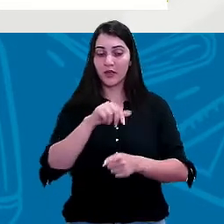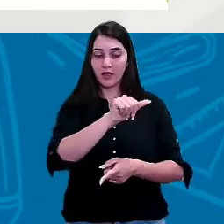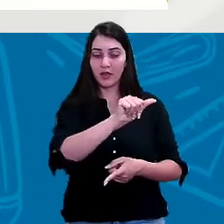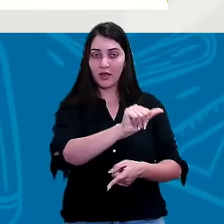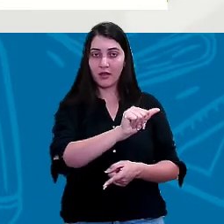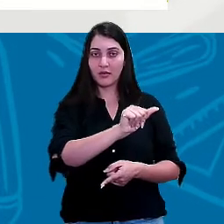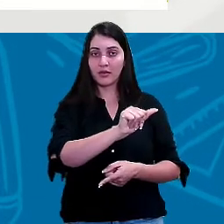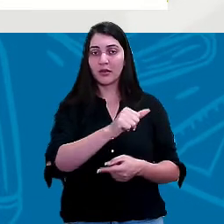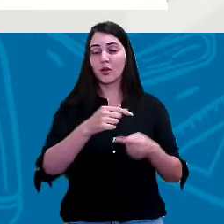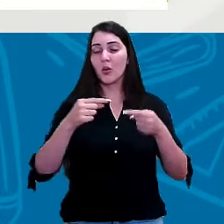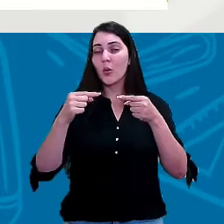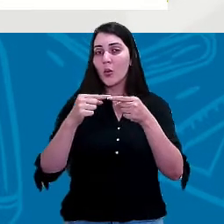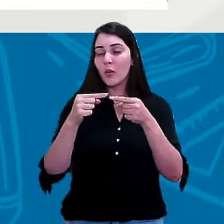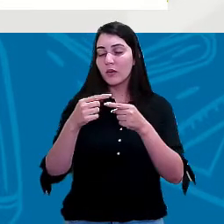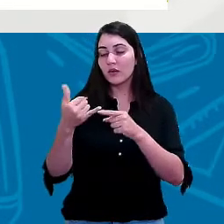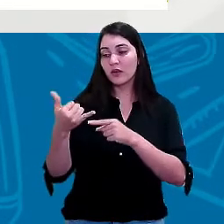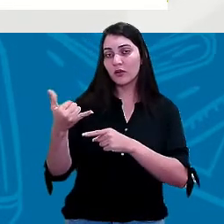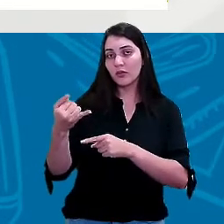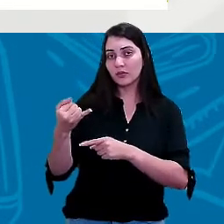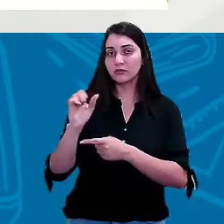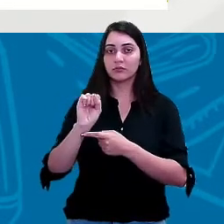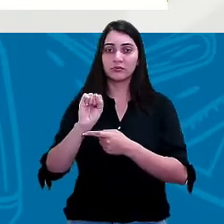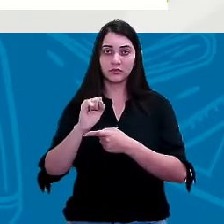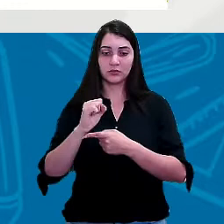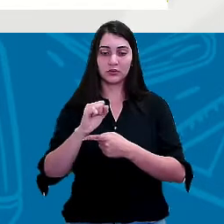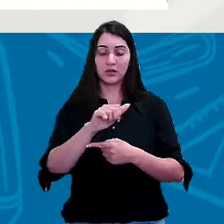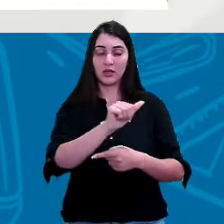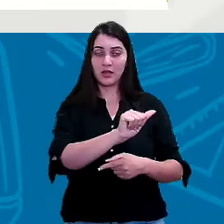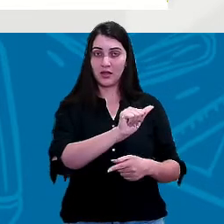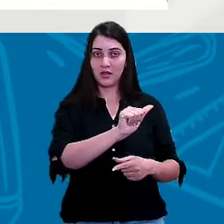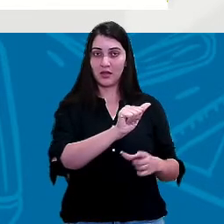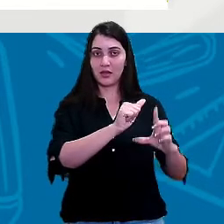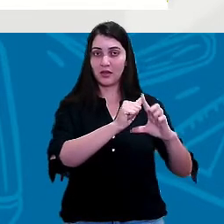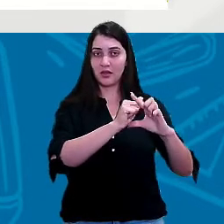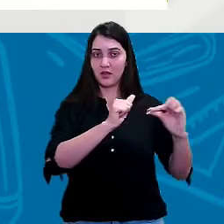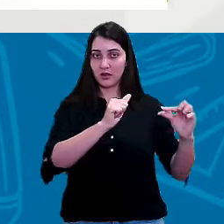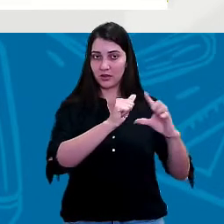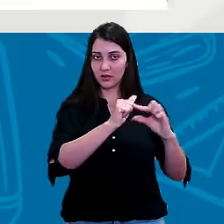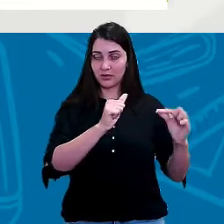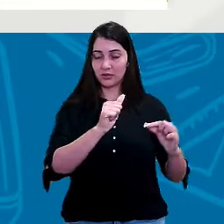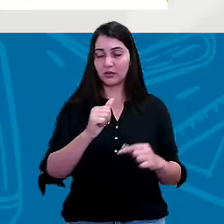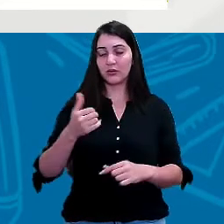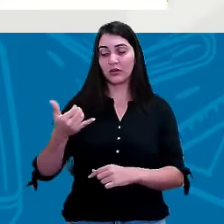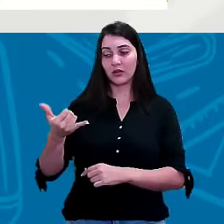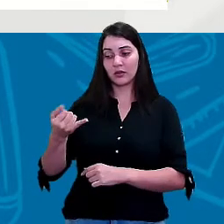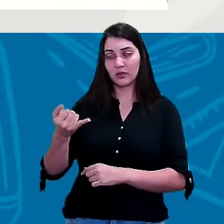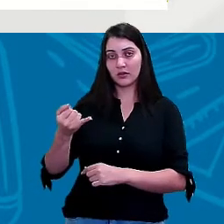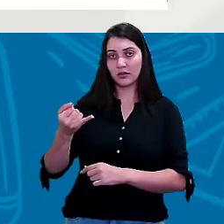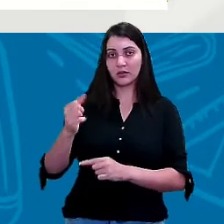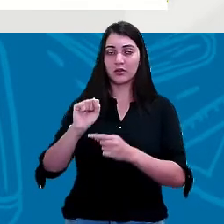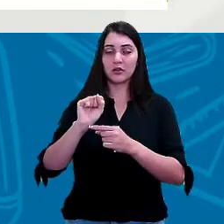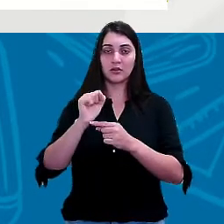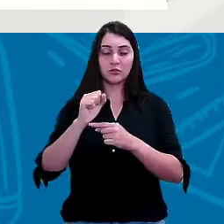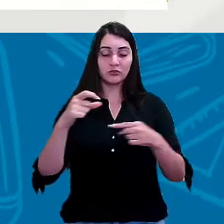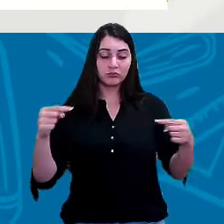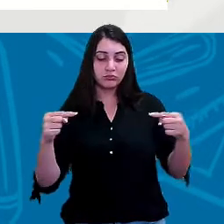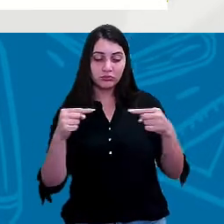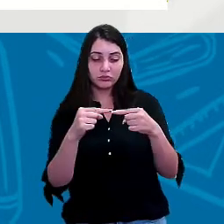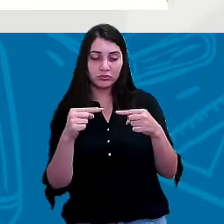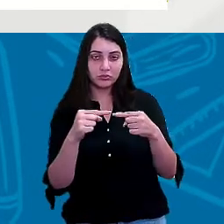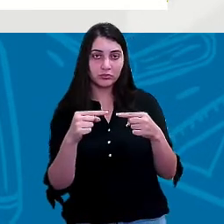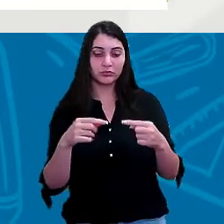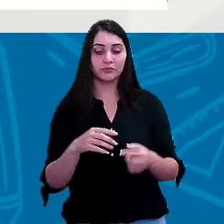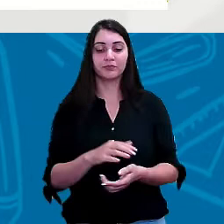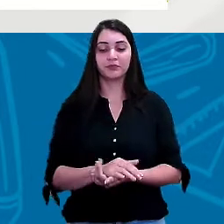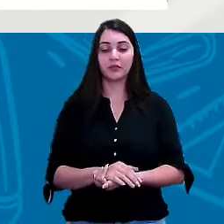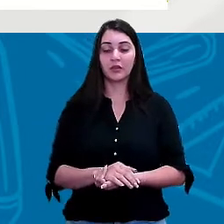Caneta, que é o substantivo. O a é o artigo e caneta, o substantivo que vem combinando. Temos